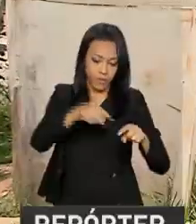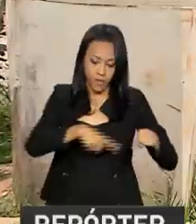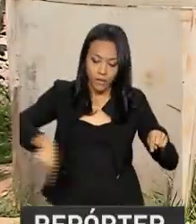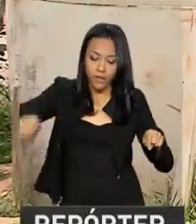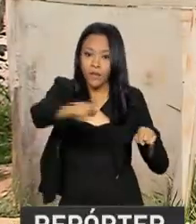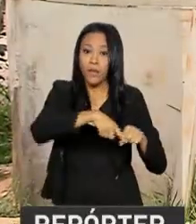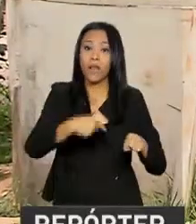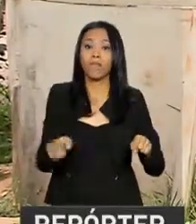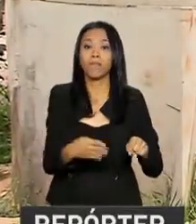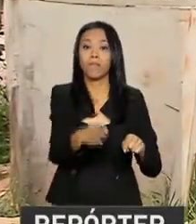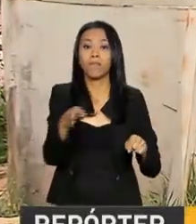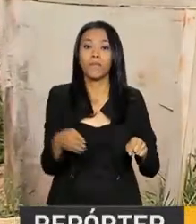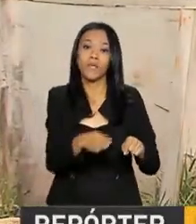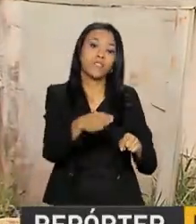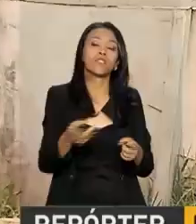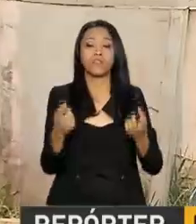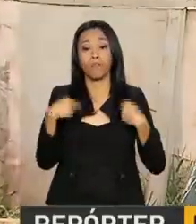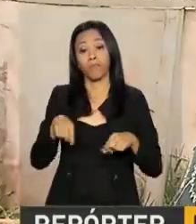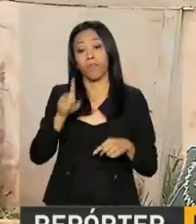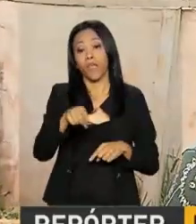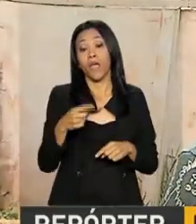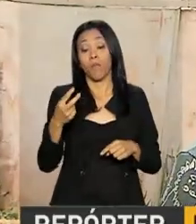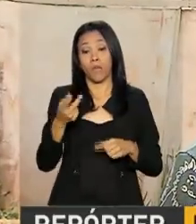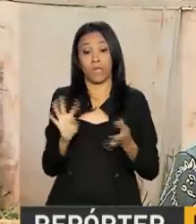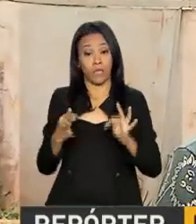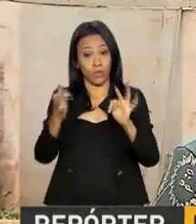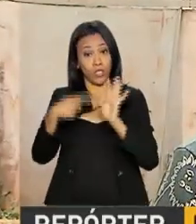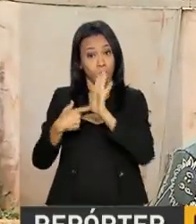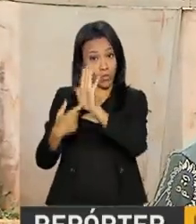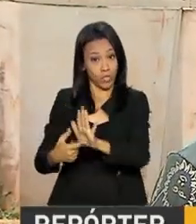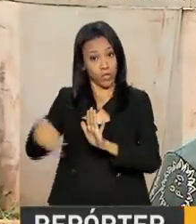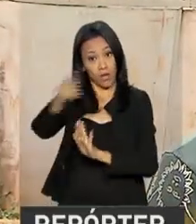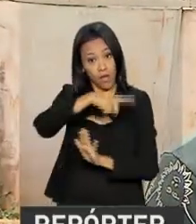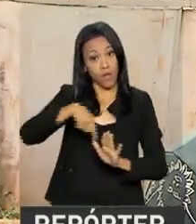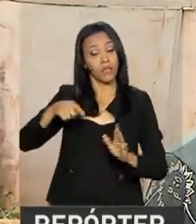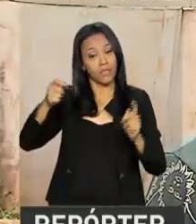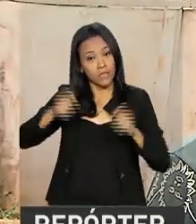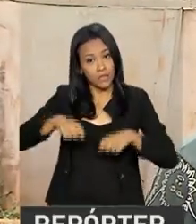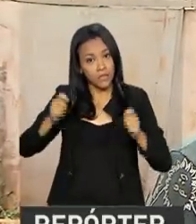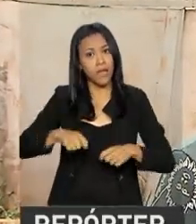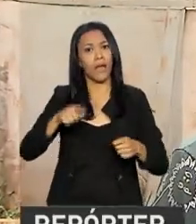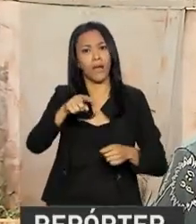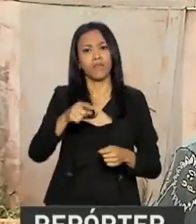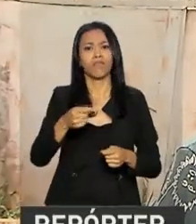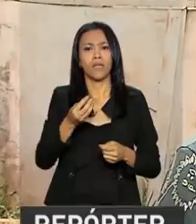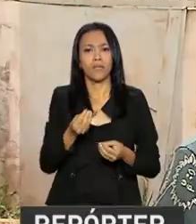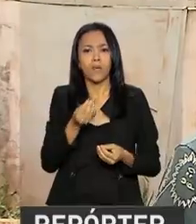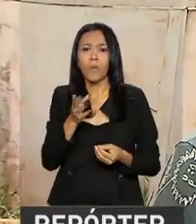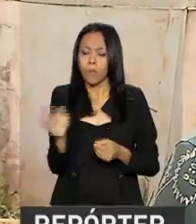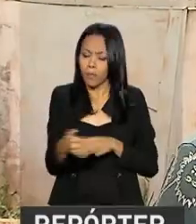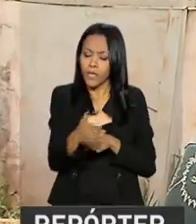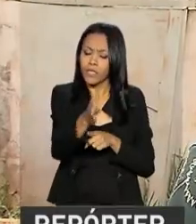tem uma tecnologia que nós queremos mostrar para a comunidade que é possível a produção de proteína animal de alta qualidade que é o